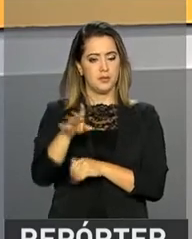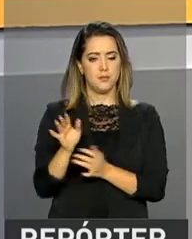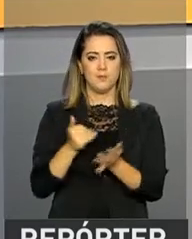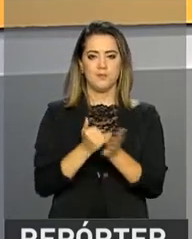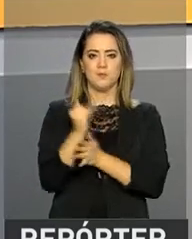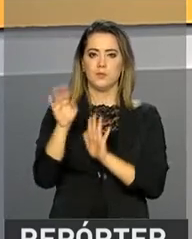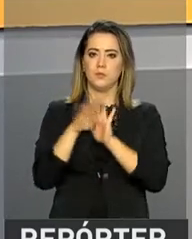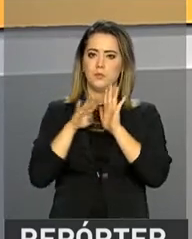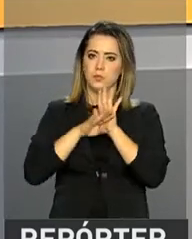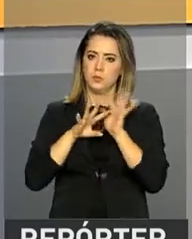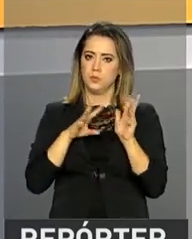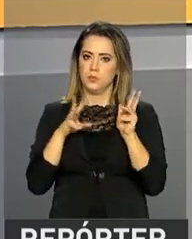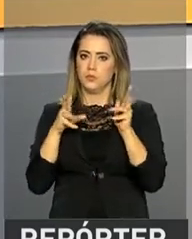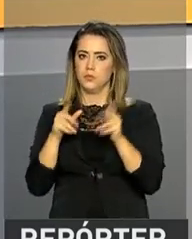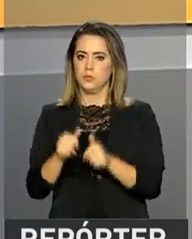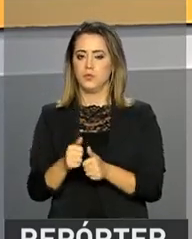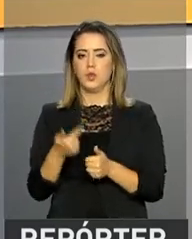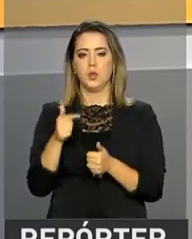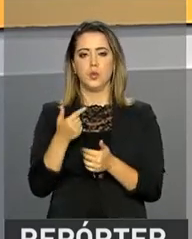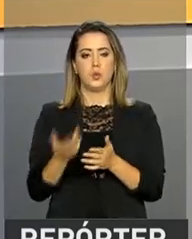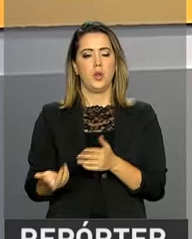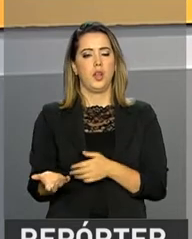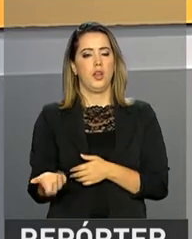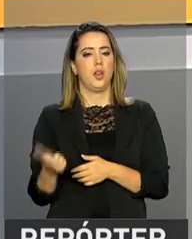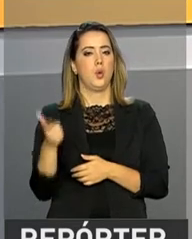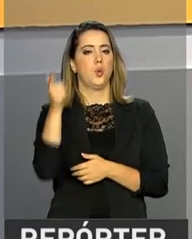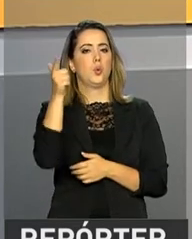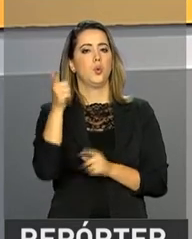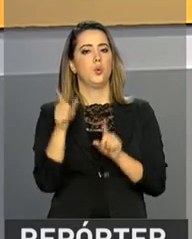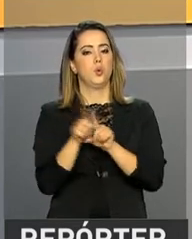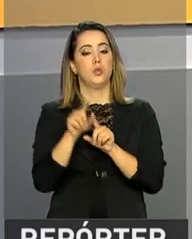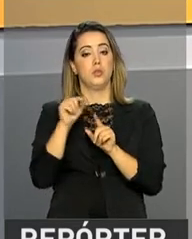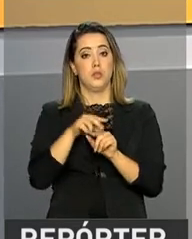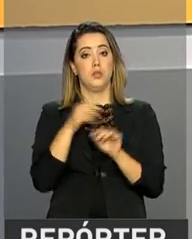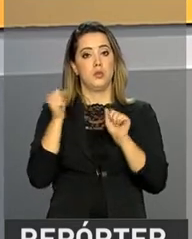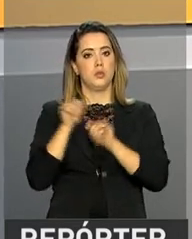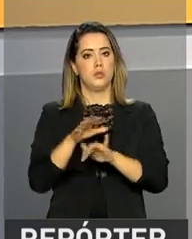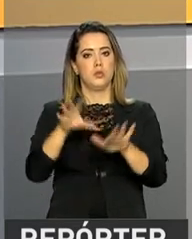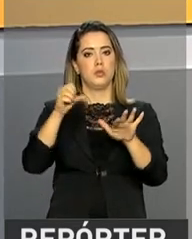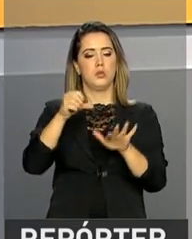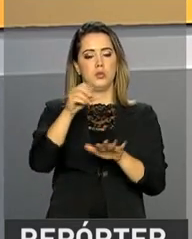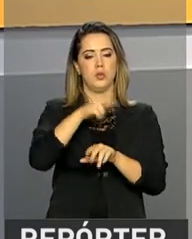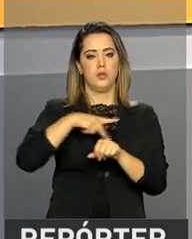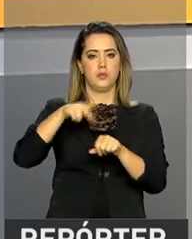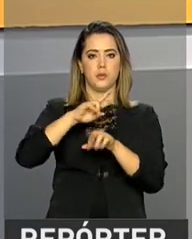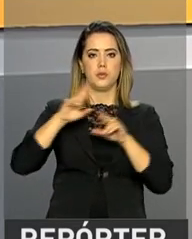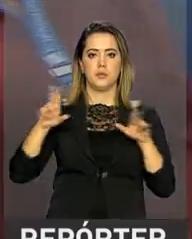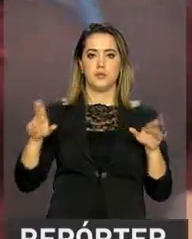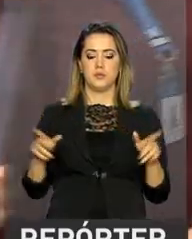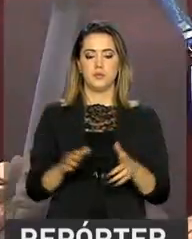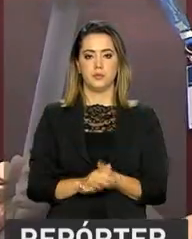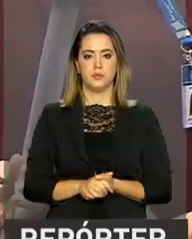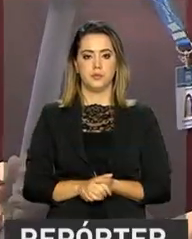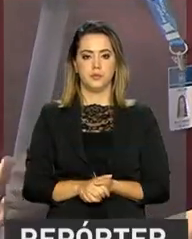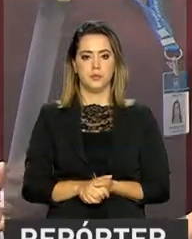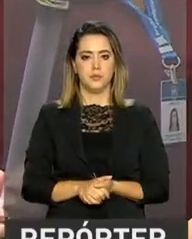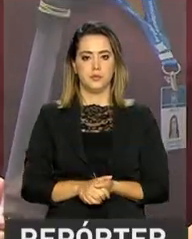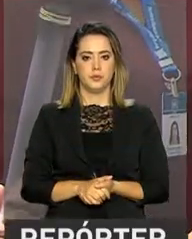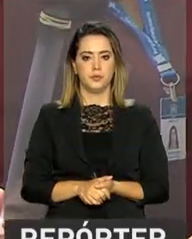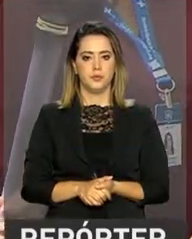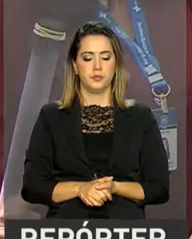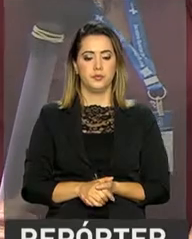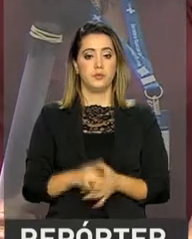de um projeto mundial sem fins lucrativos e é replicada em 9 países.